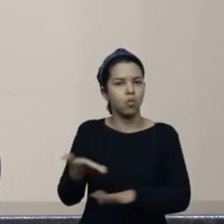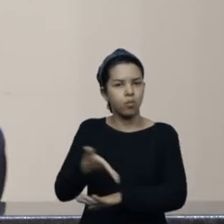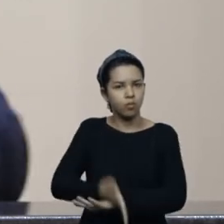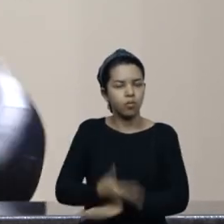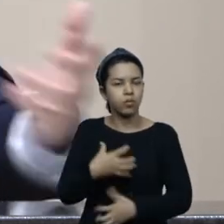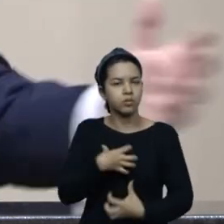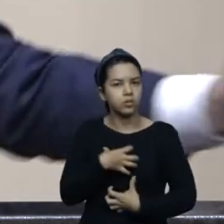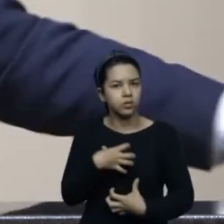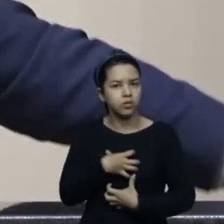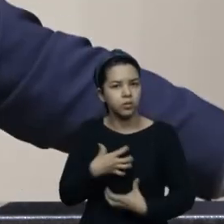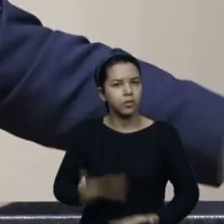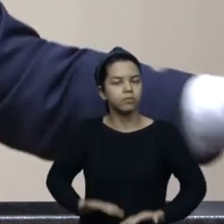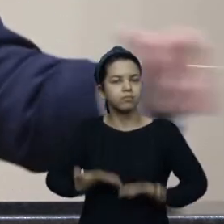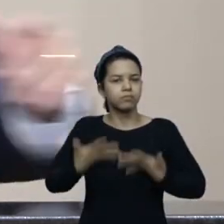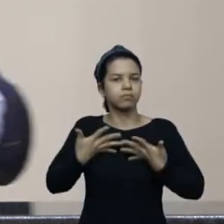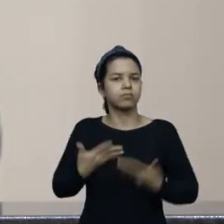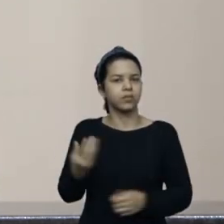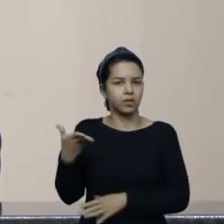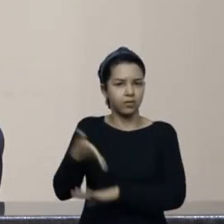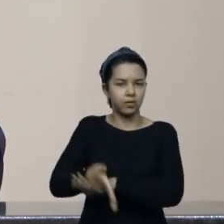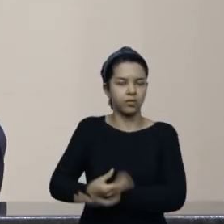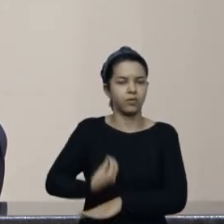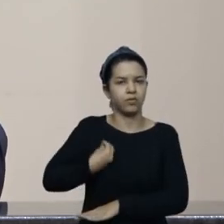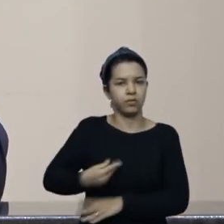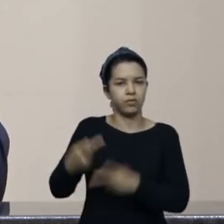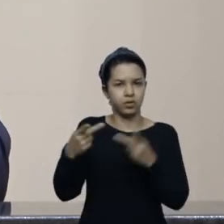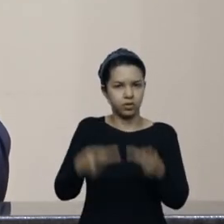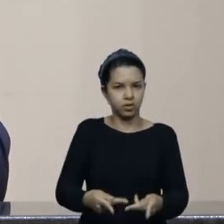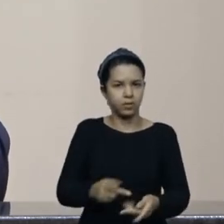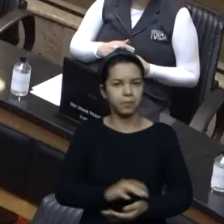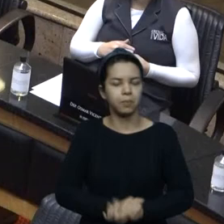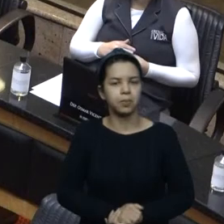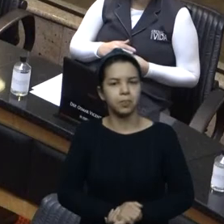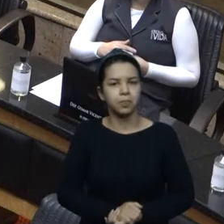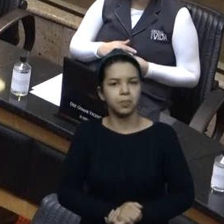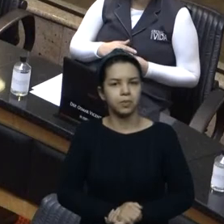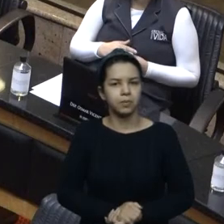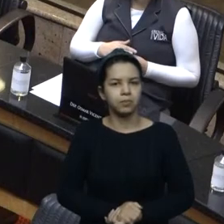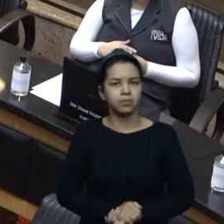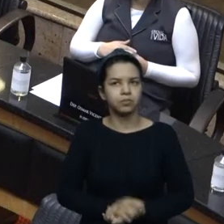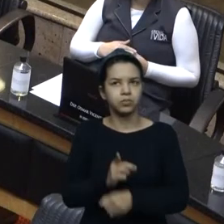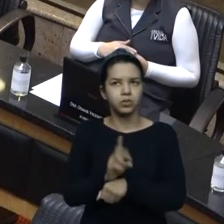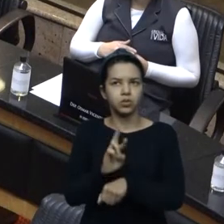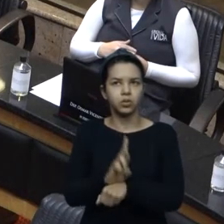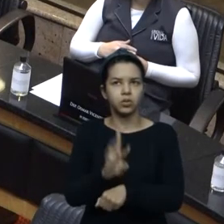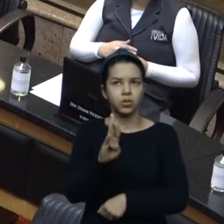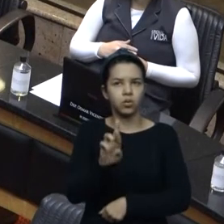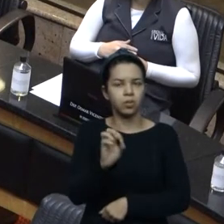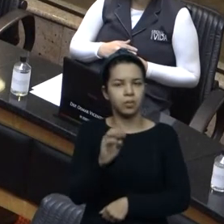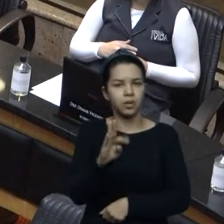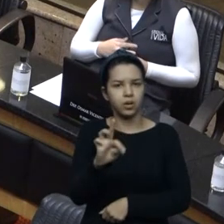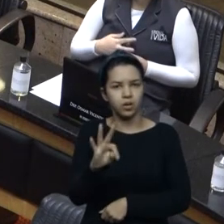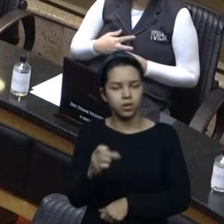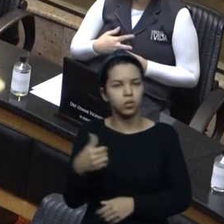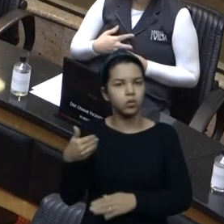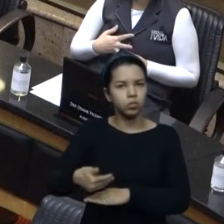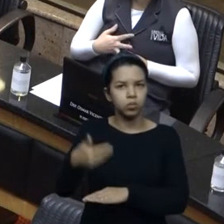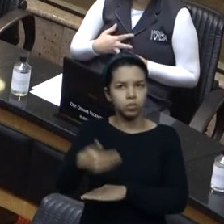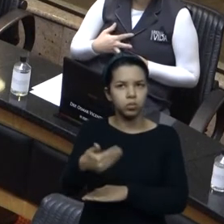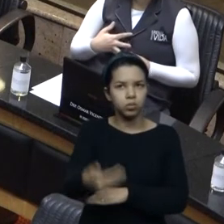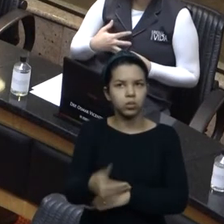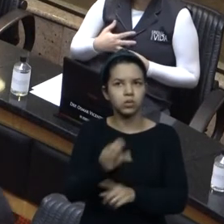muito envaidecido pela presença dele aqui. Doutor Roberto, cada vez mais a